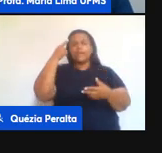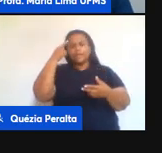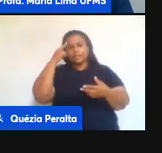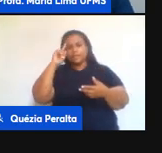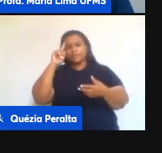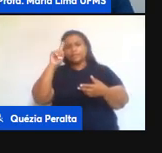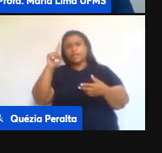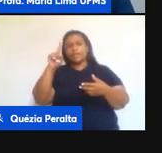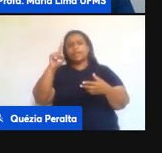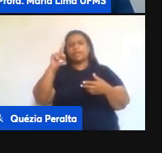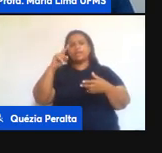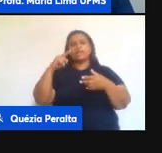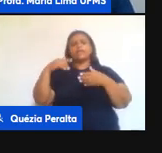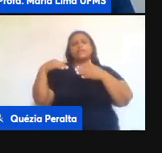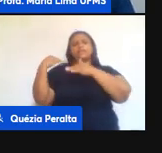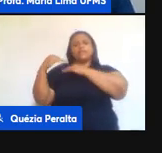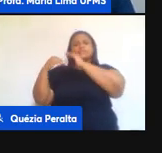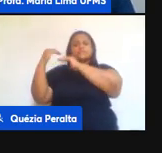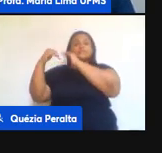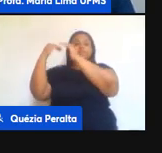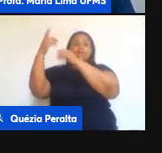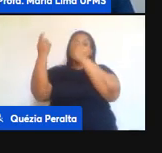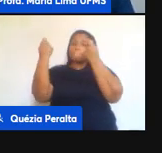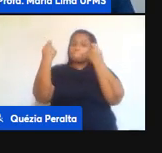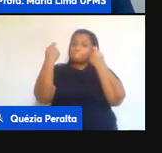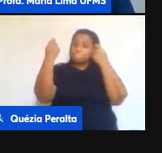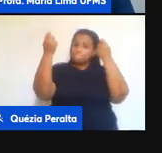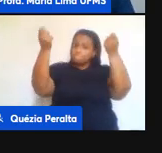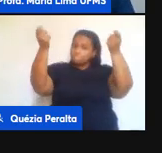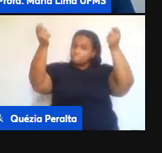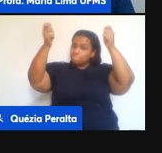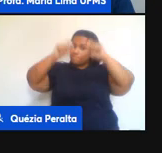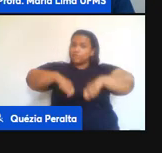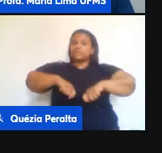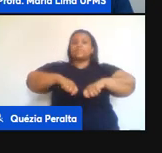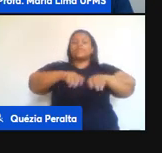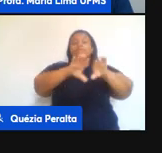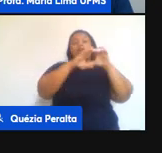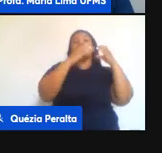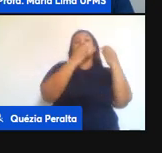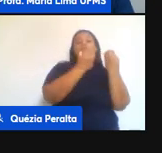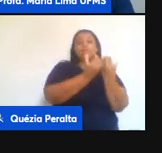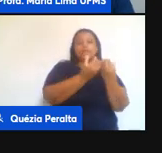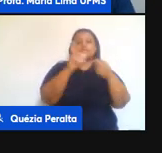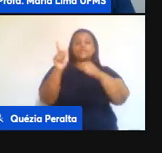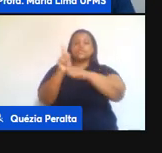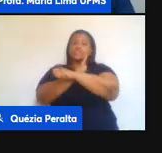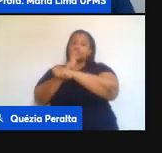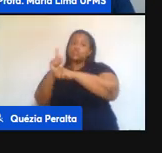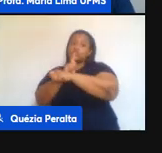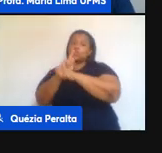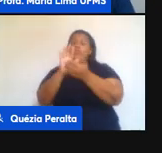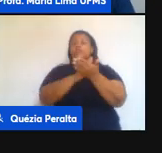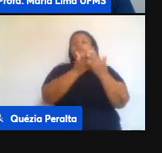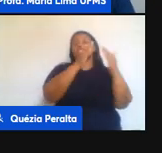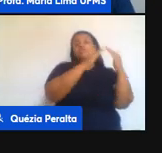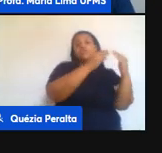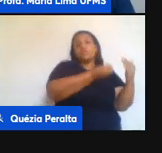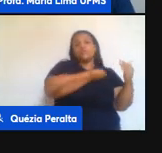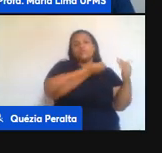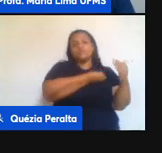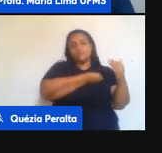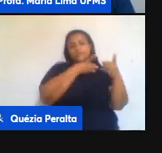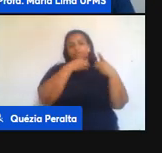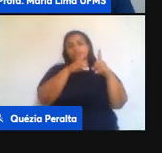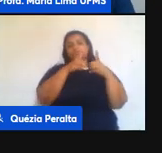processo, é necessário que a comunidade se torne gestora da escola, porque ao participar da discussão em perspectiva